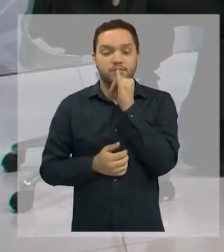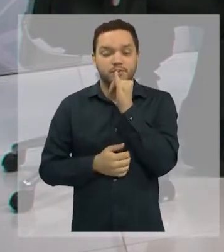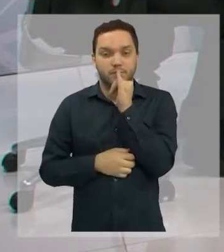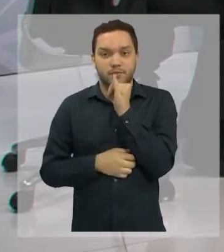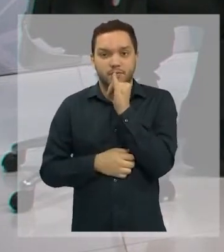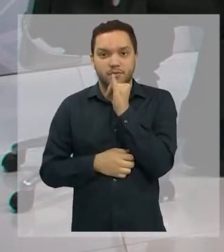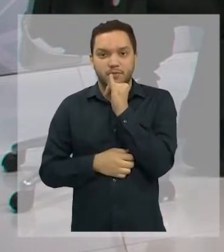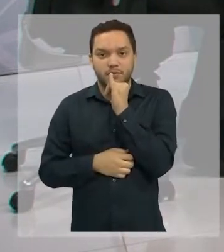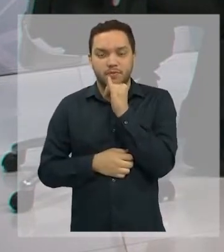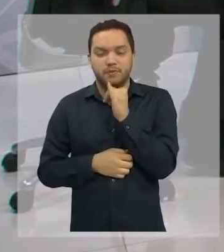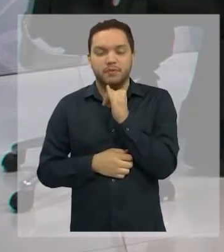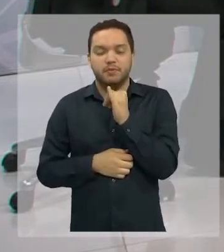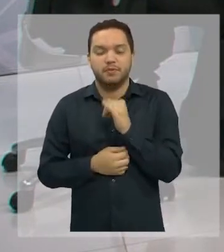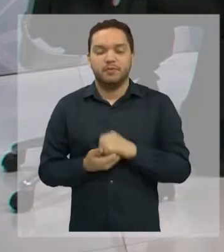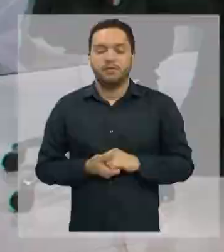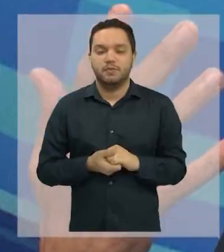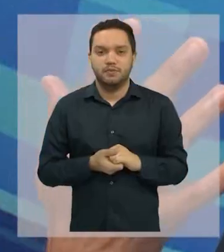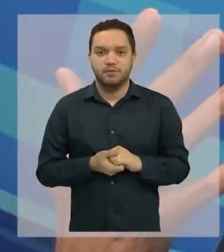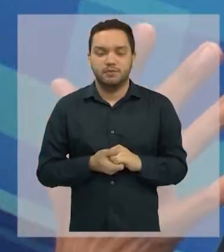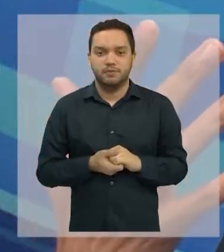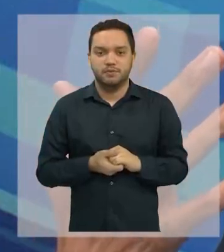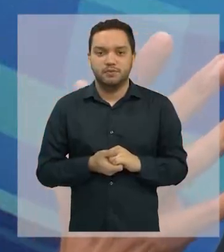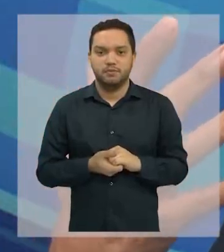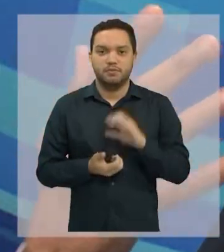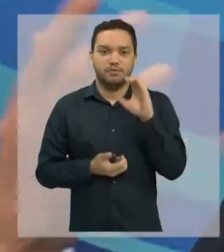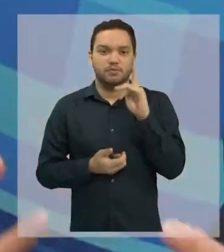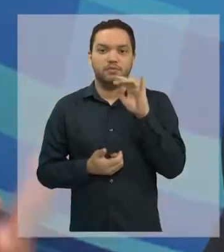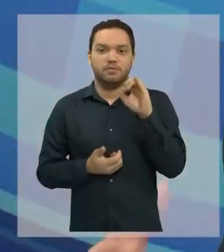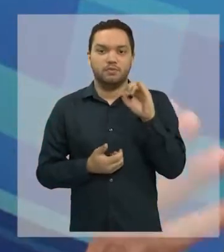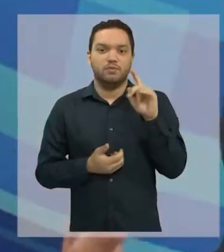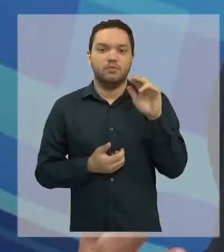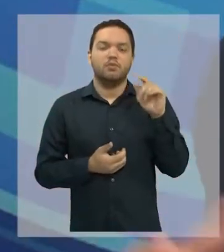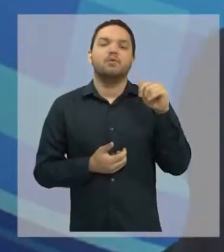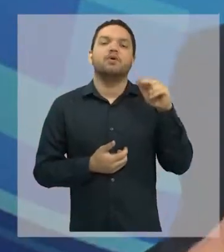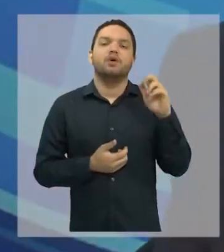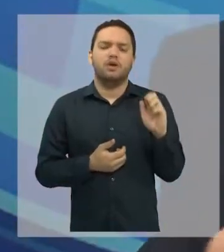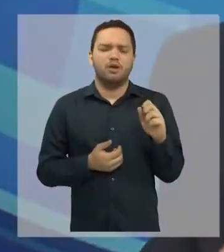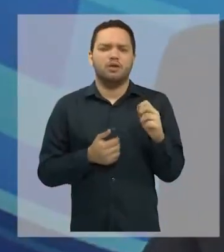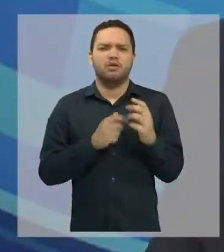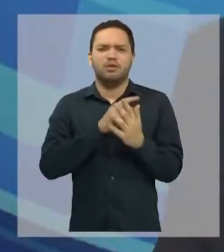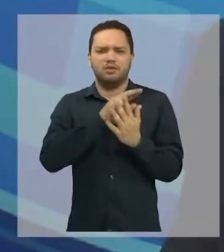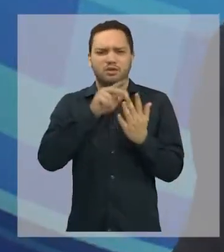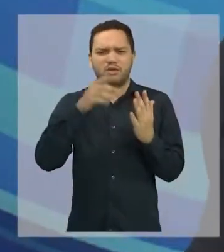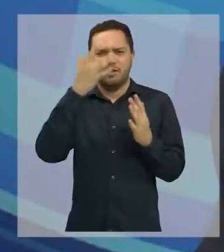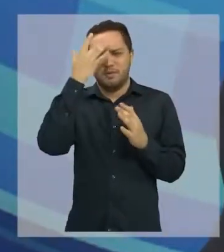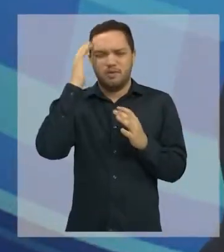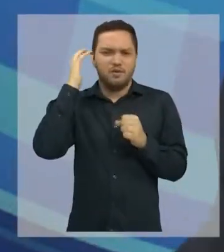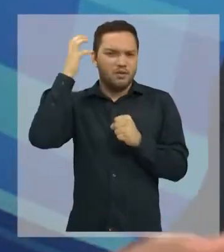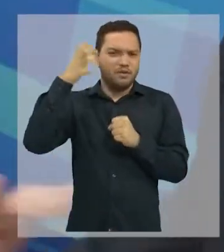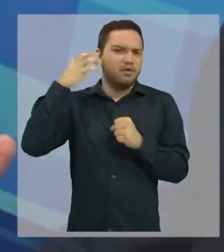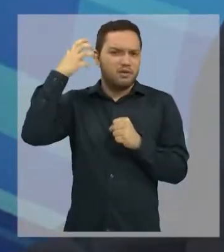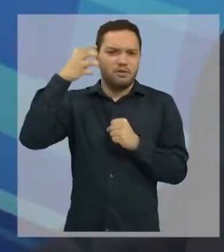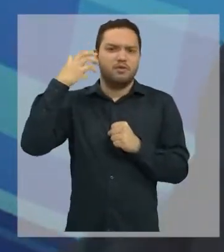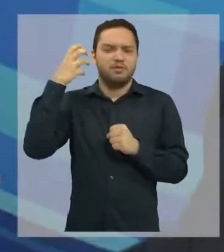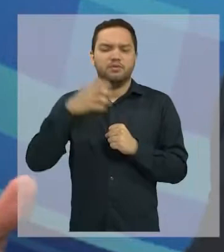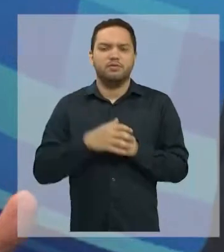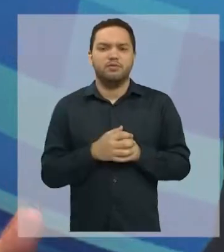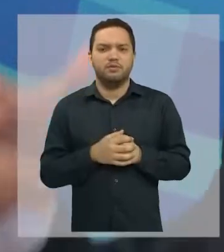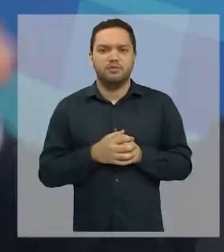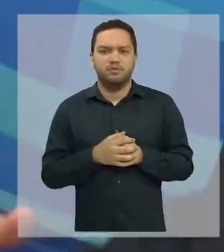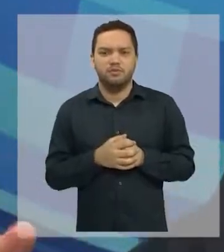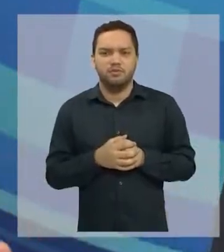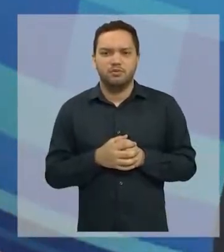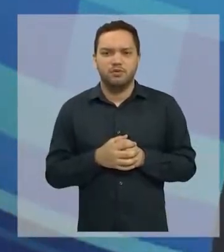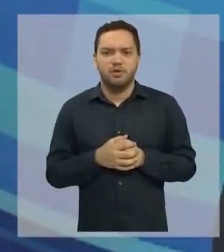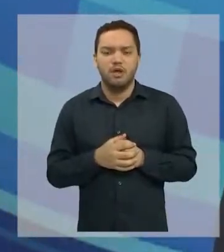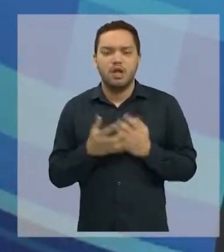exemplo, você acha que Chico Buarque, Caetano Veloso, não sei quem, esse pessoal não ocupa espaço e